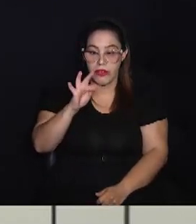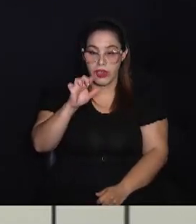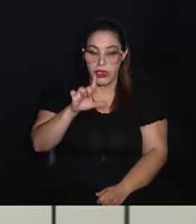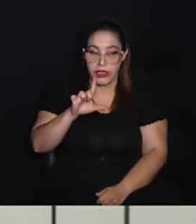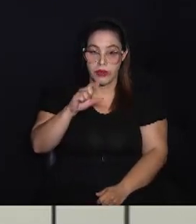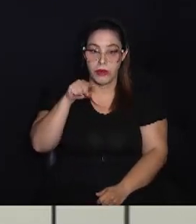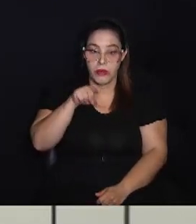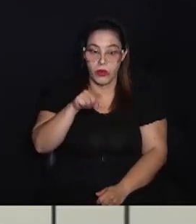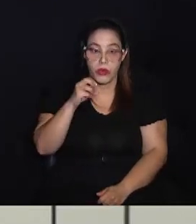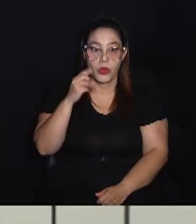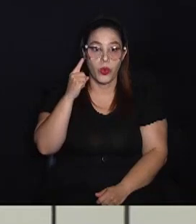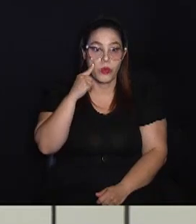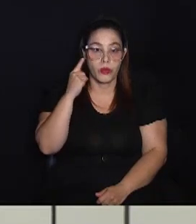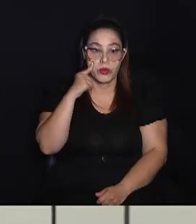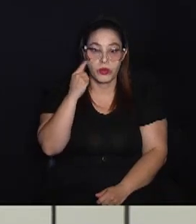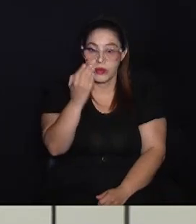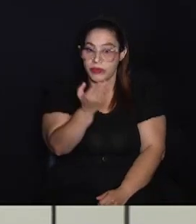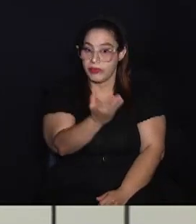programaestagiocpfl.com.br. Vou repetir.